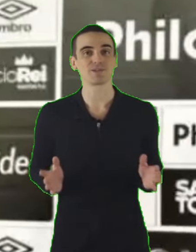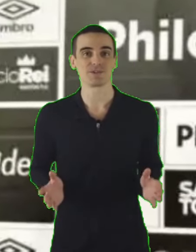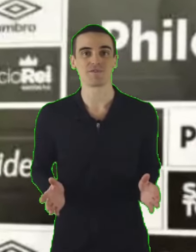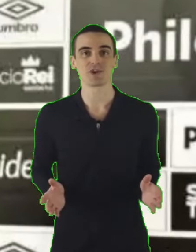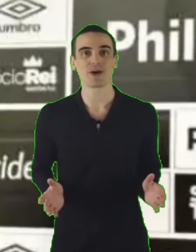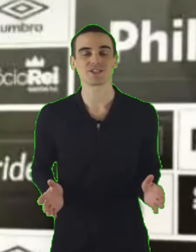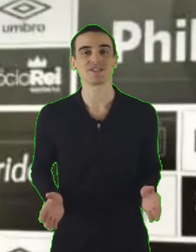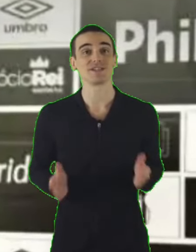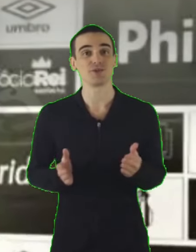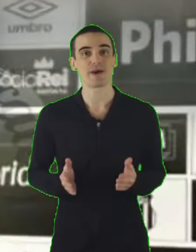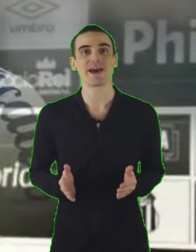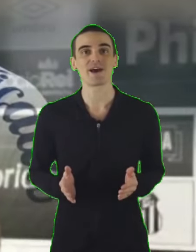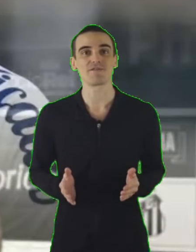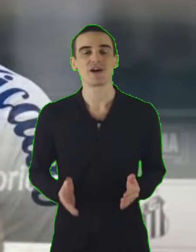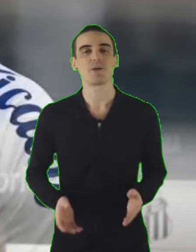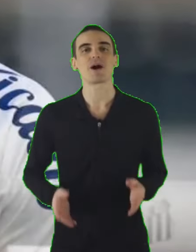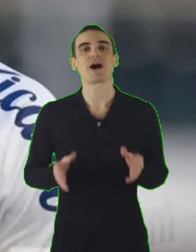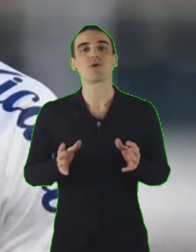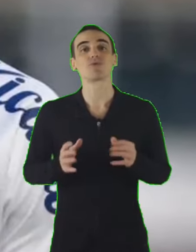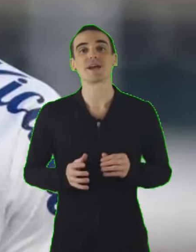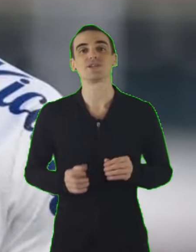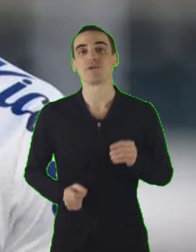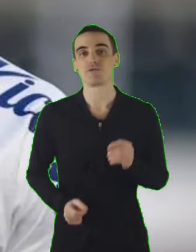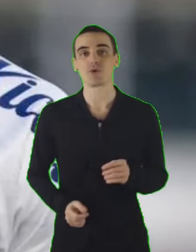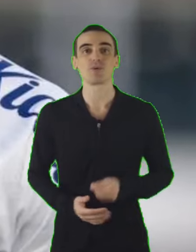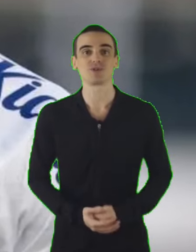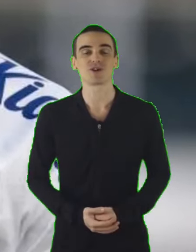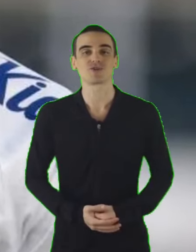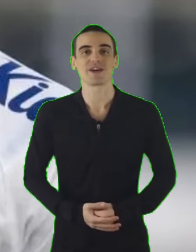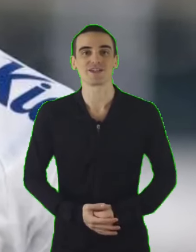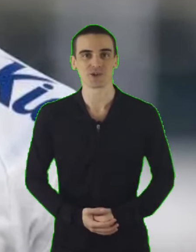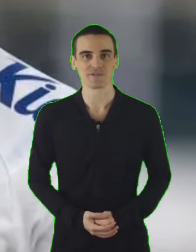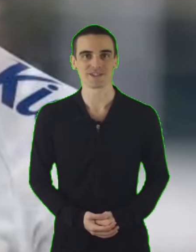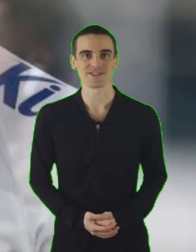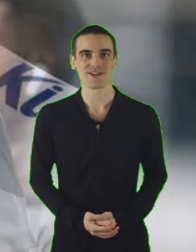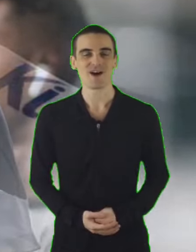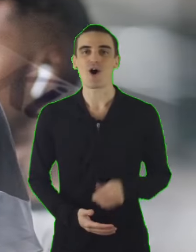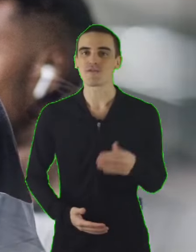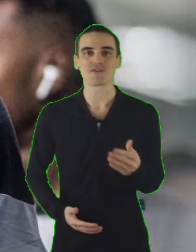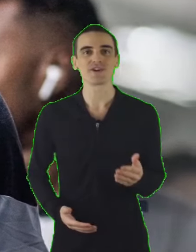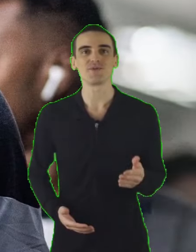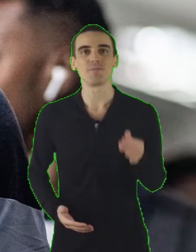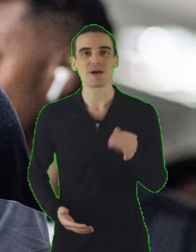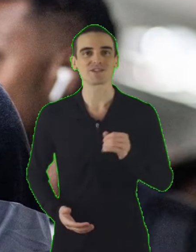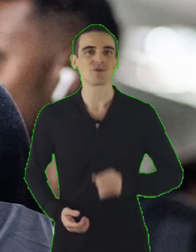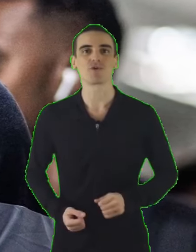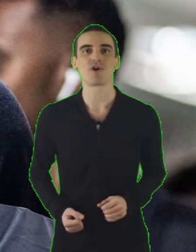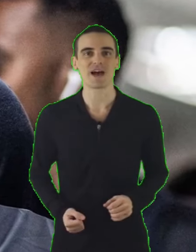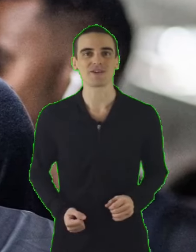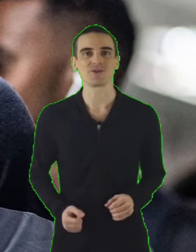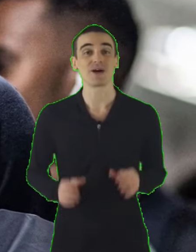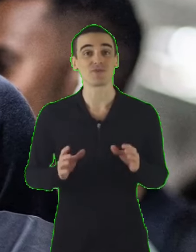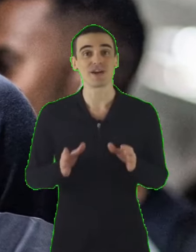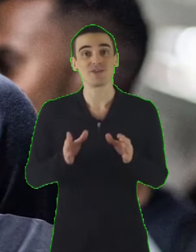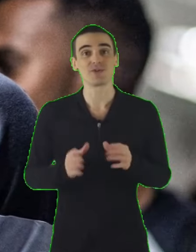na busca por objetivos mais ambiciosos nas competições futuras. O meio-atacante, conhecido por sua habilidade no 1 contra 1 e capacidade de